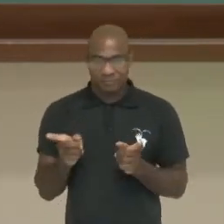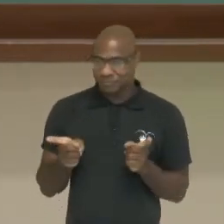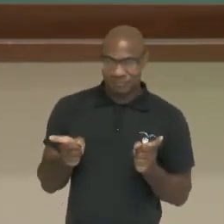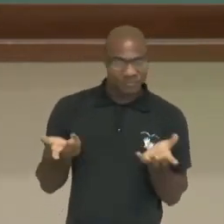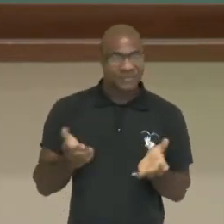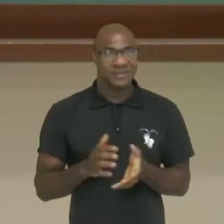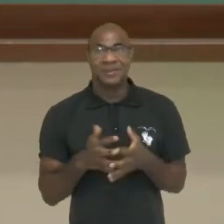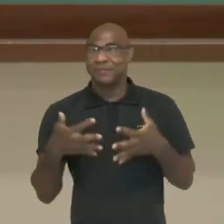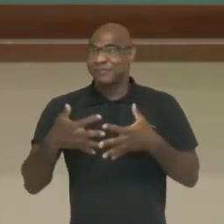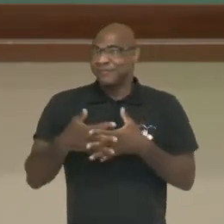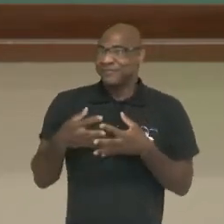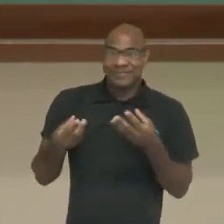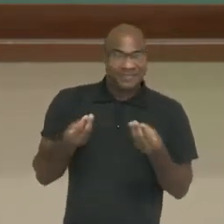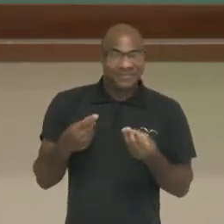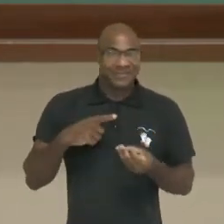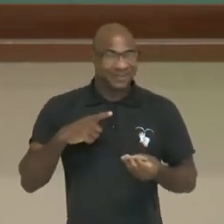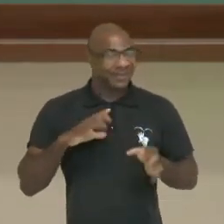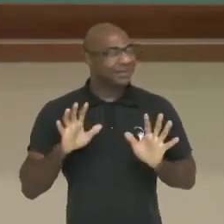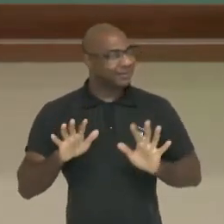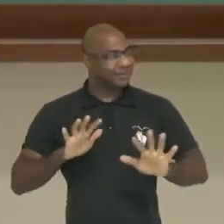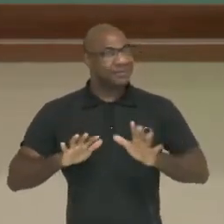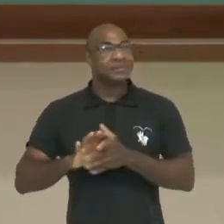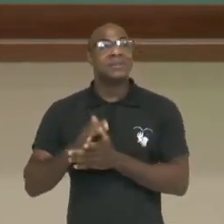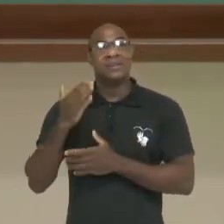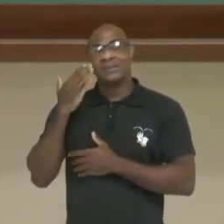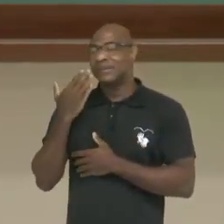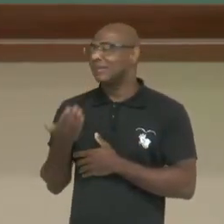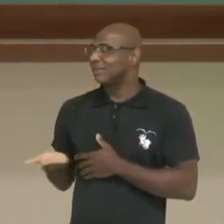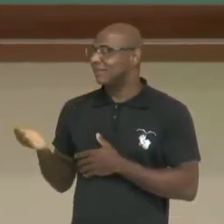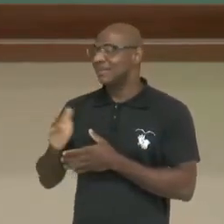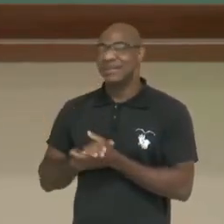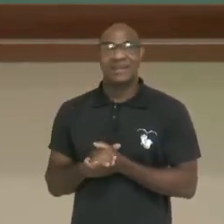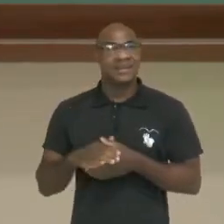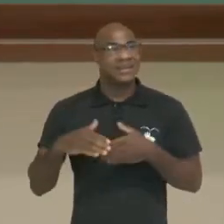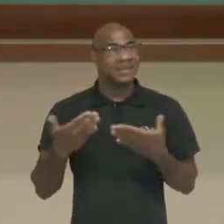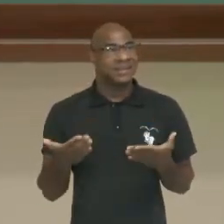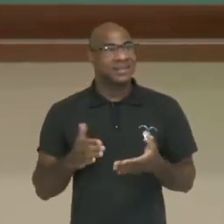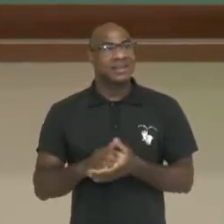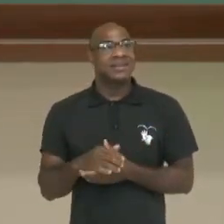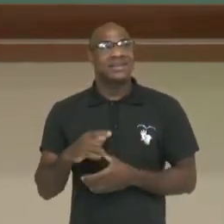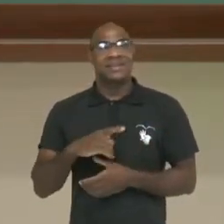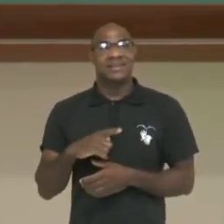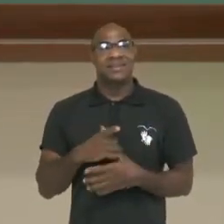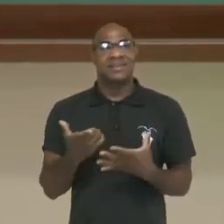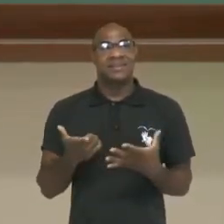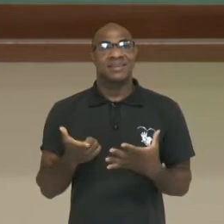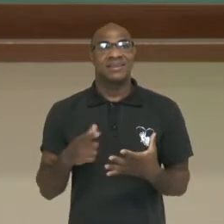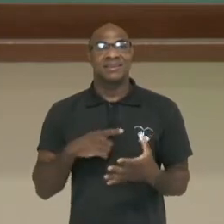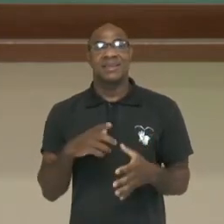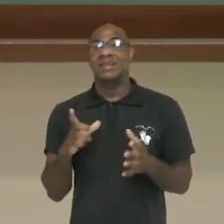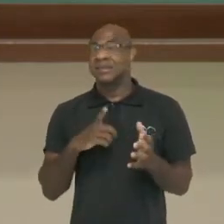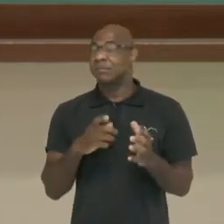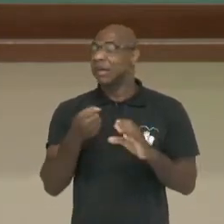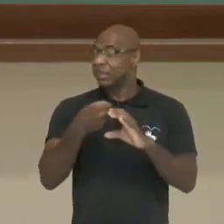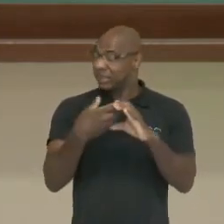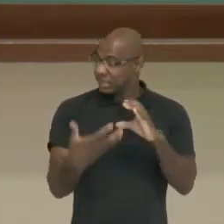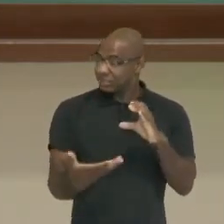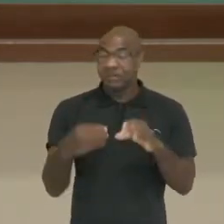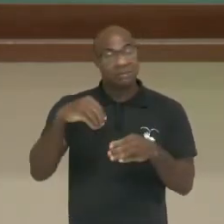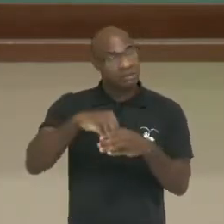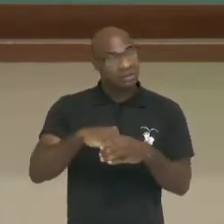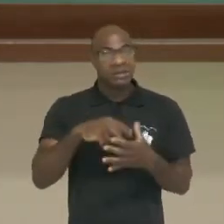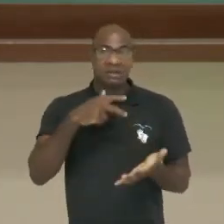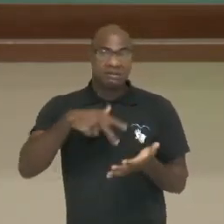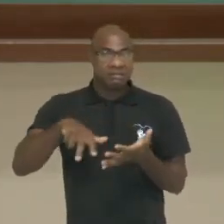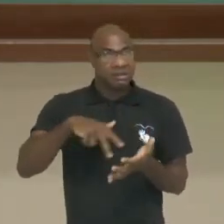aspectos subjetivos, né, tipo como dança, harmonia, então tem toda uma característica, né, para a